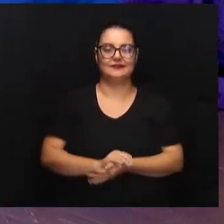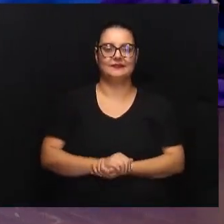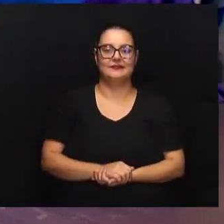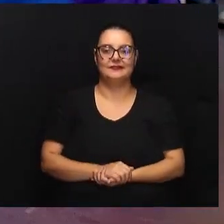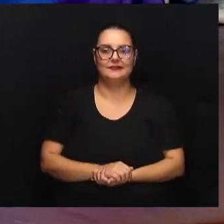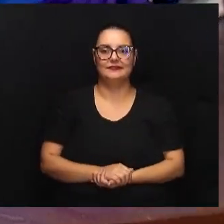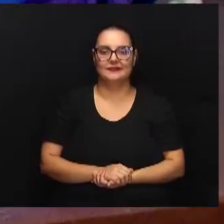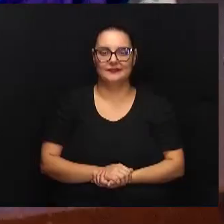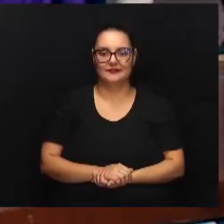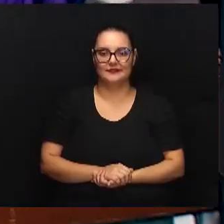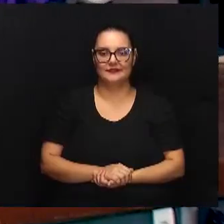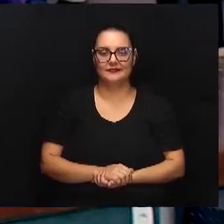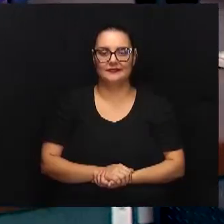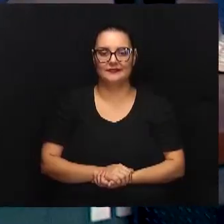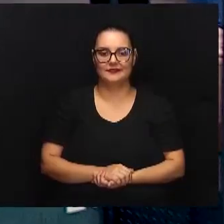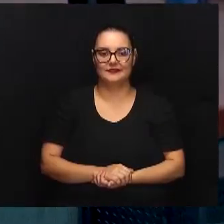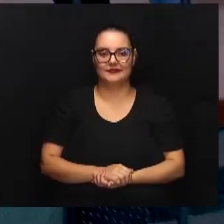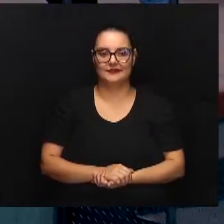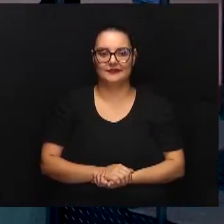todas e todos.